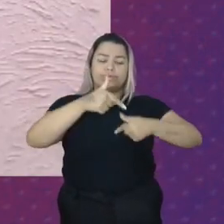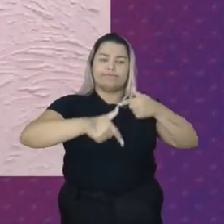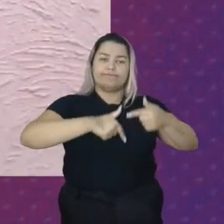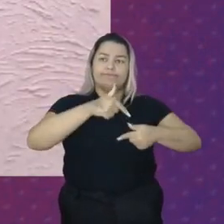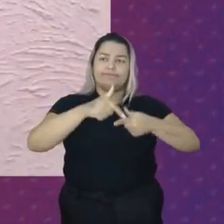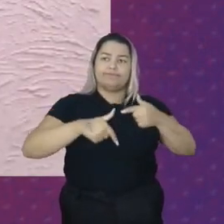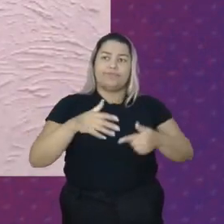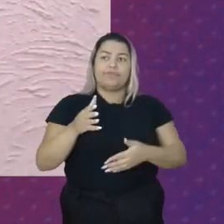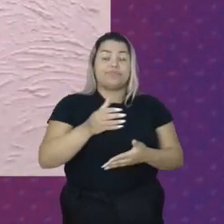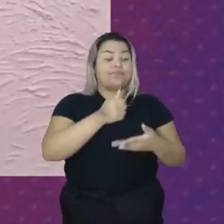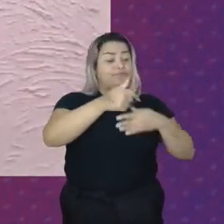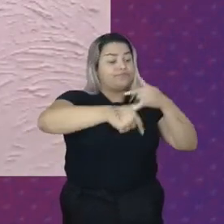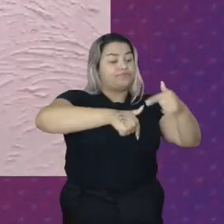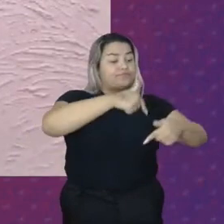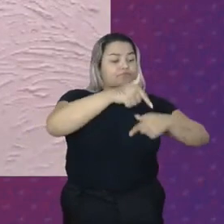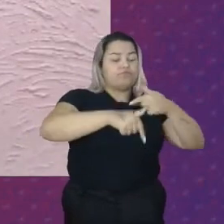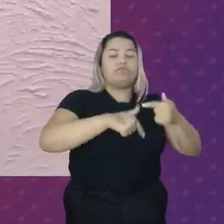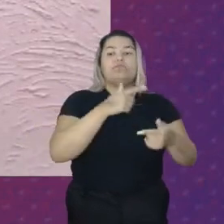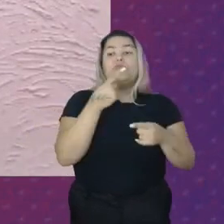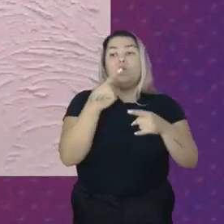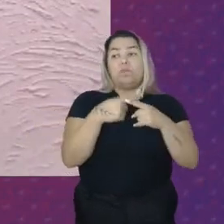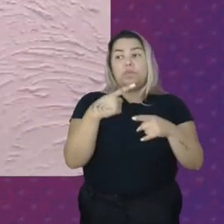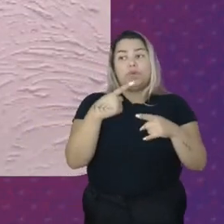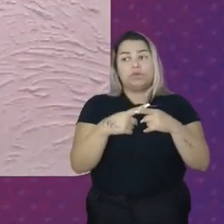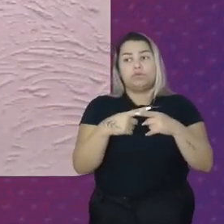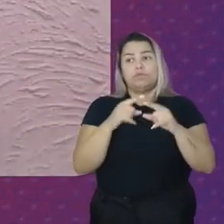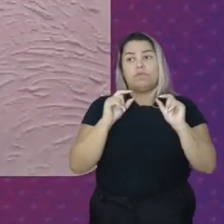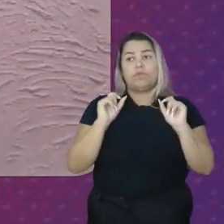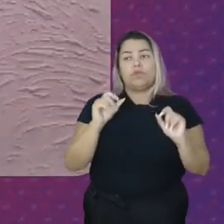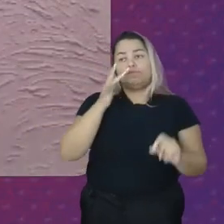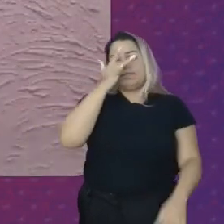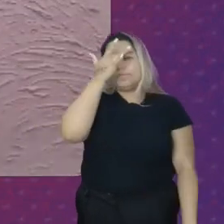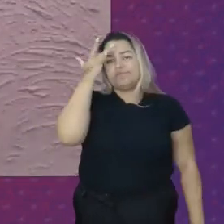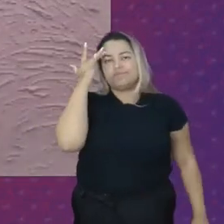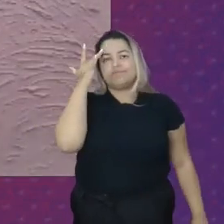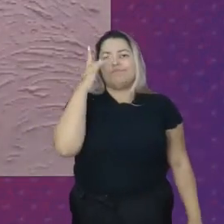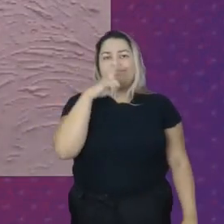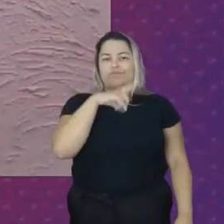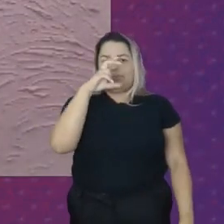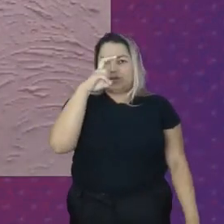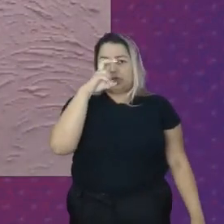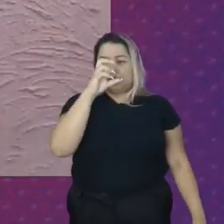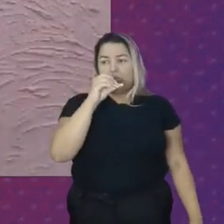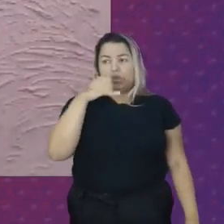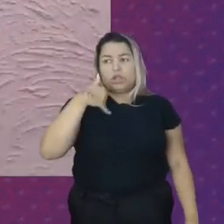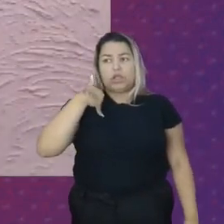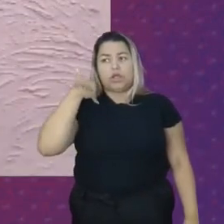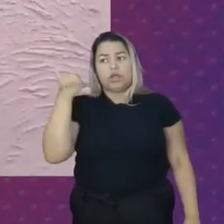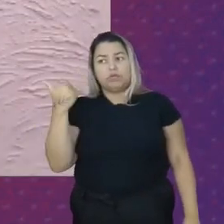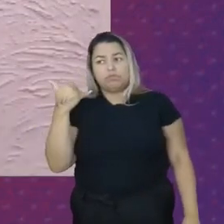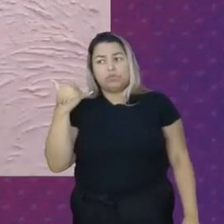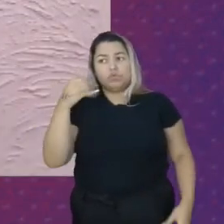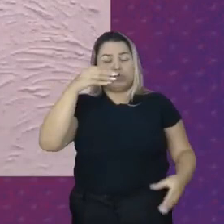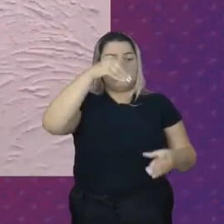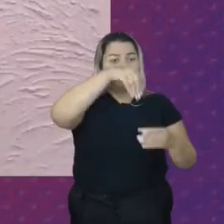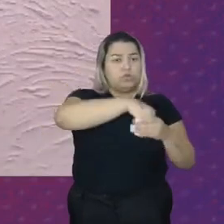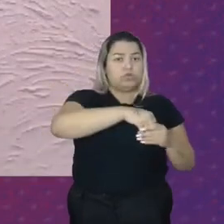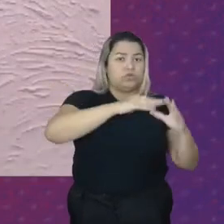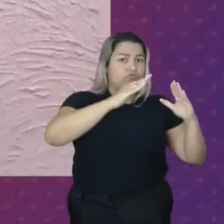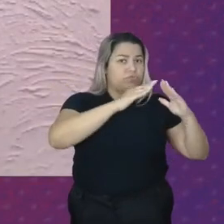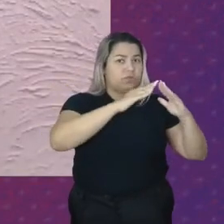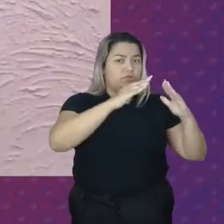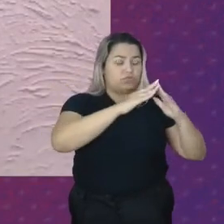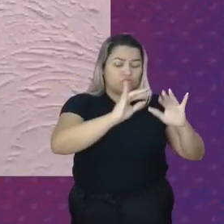trabalhadora. Eu acho que por isso, porque essas pessoas tinham mais de 50 anos dentro de uma casa,